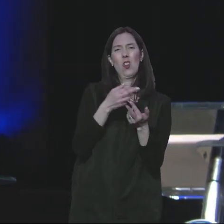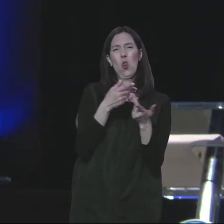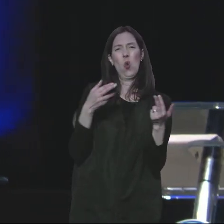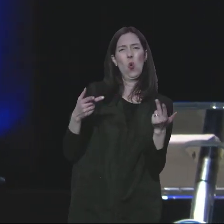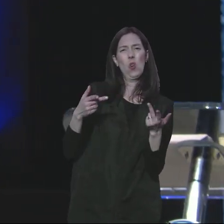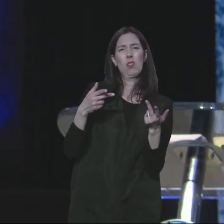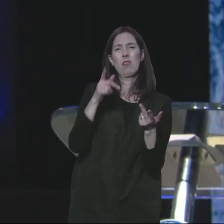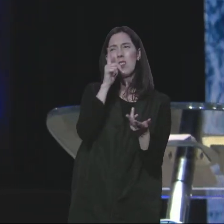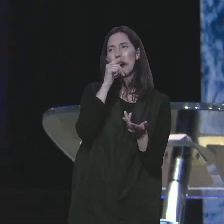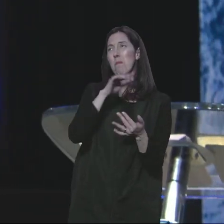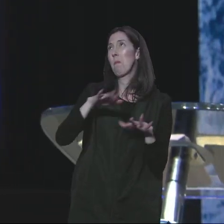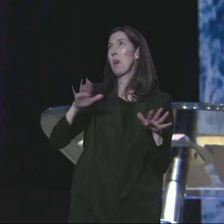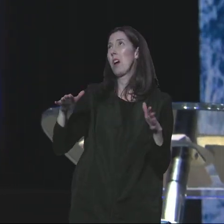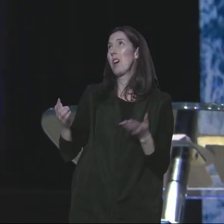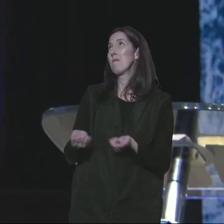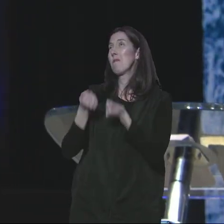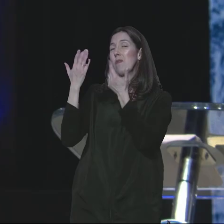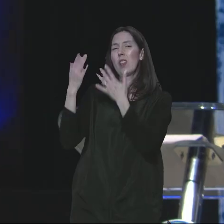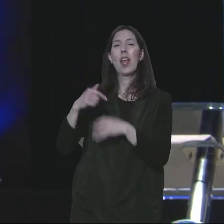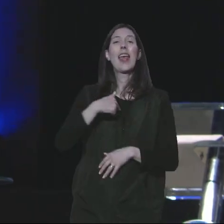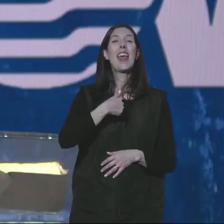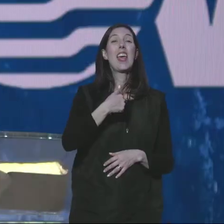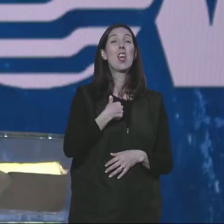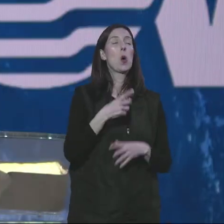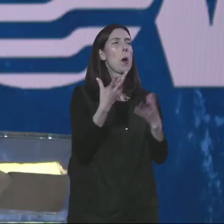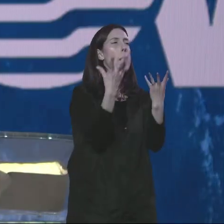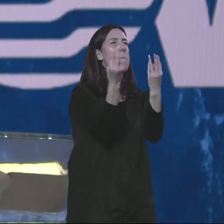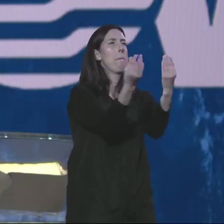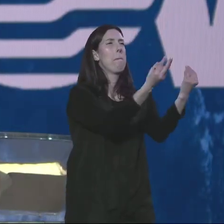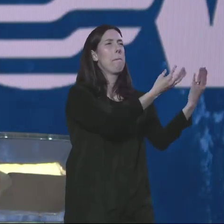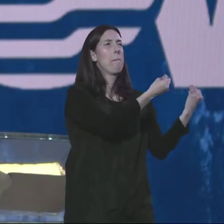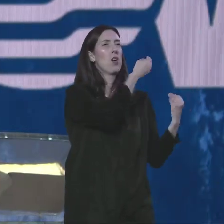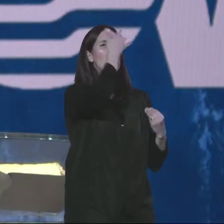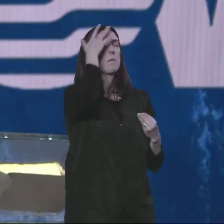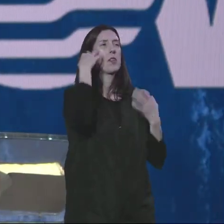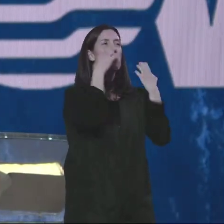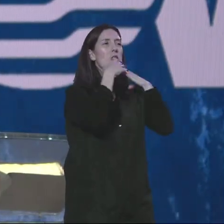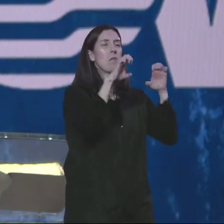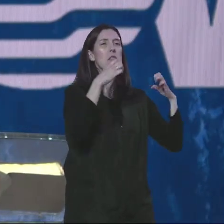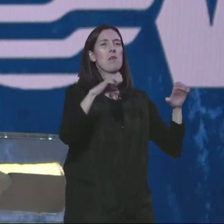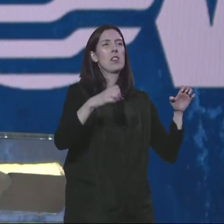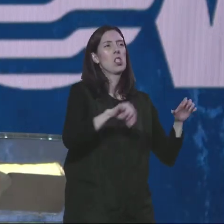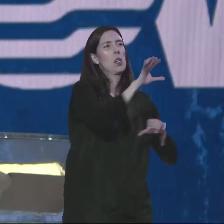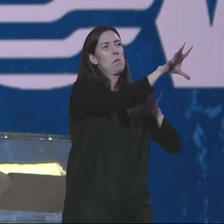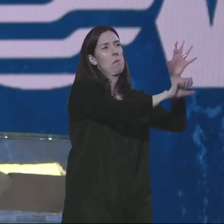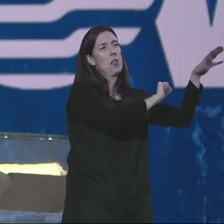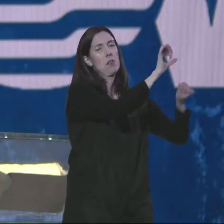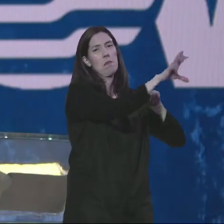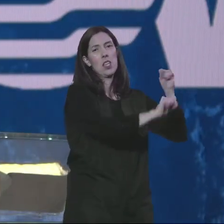Eu vou levar milhares e milhares de almas que Deus me usou para tirar do inferno.